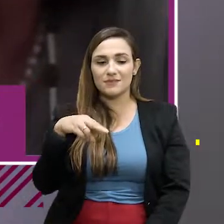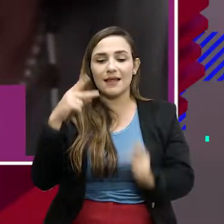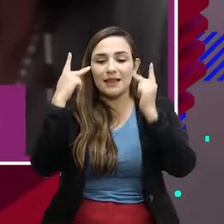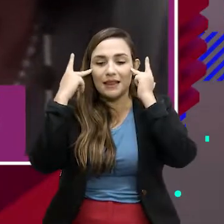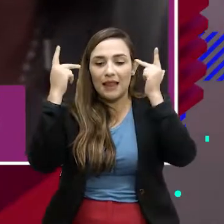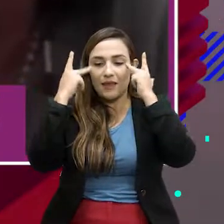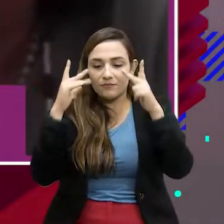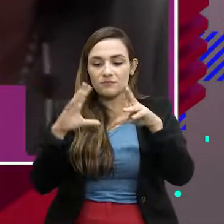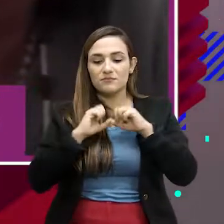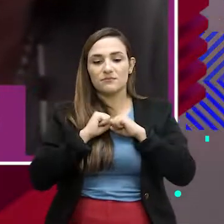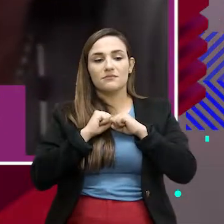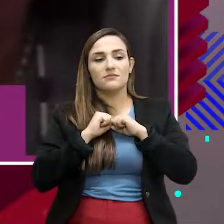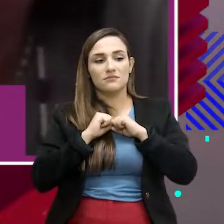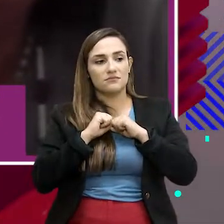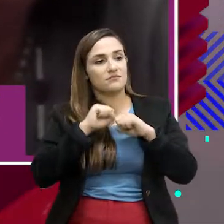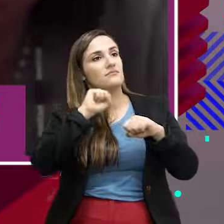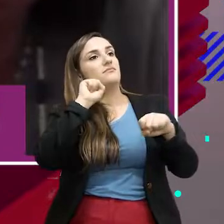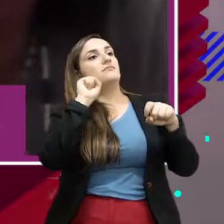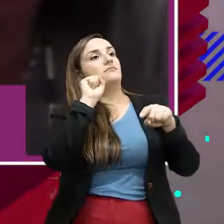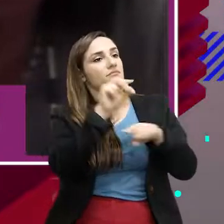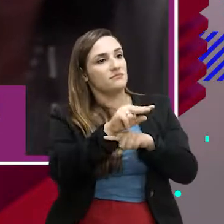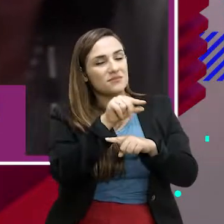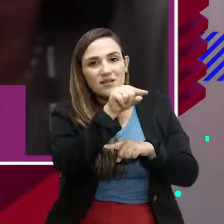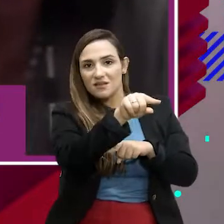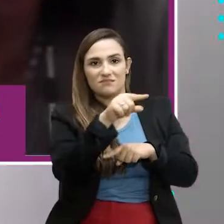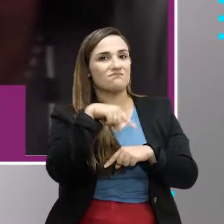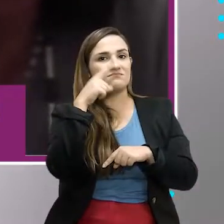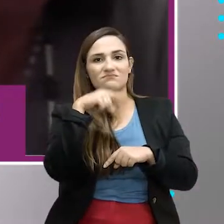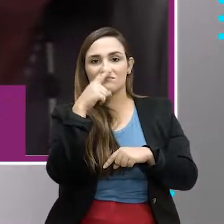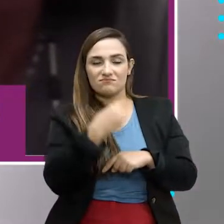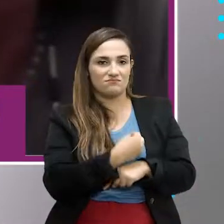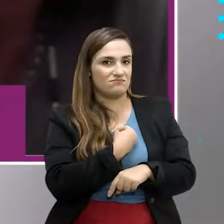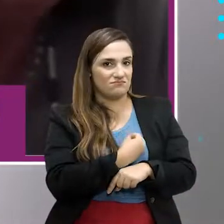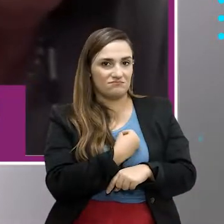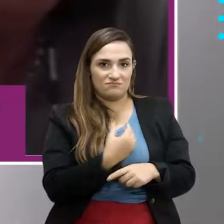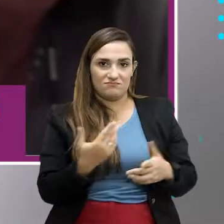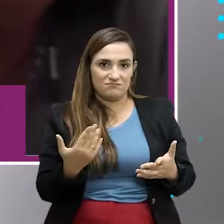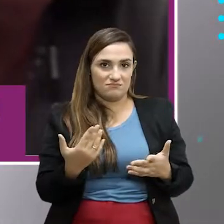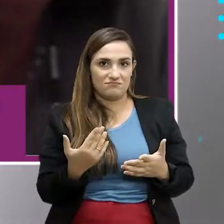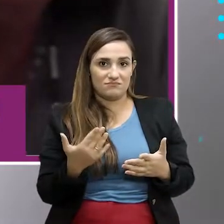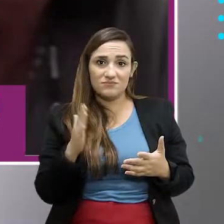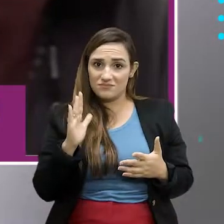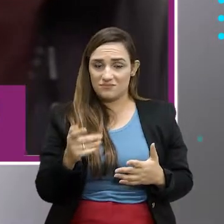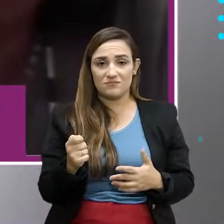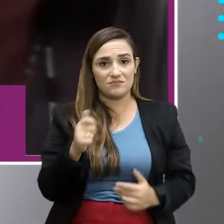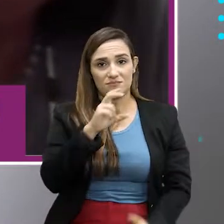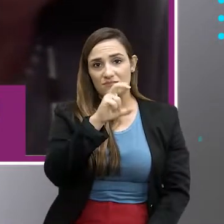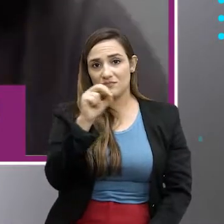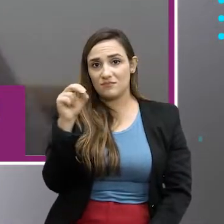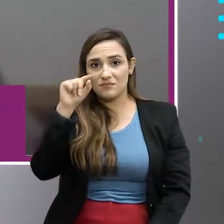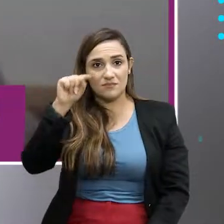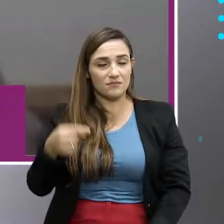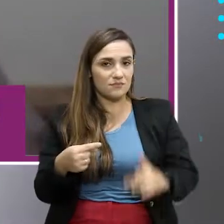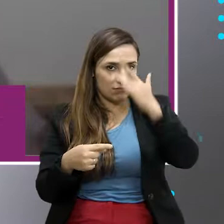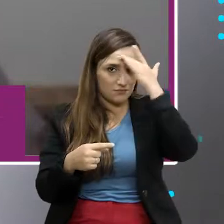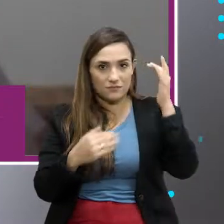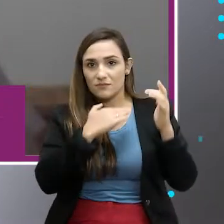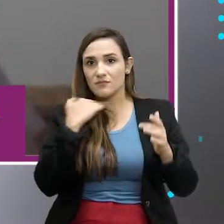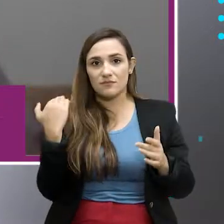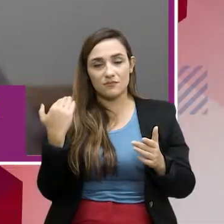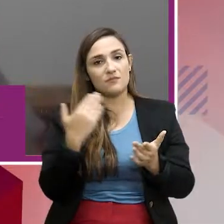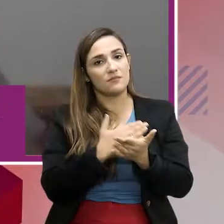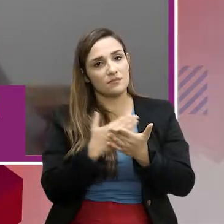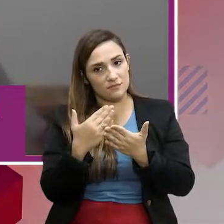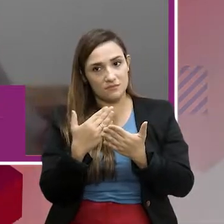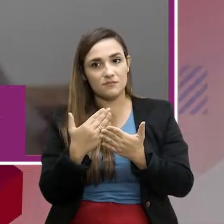talvez um quadro mais leve, ela pode estar transmitindo para uma pessoa que não vai ter um quadro leve. Por isso que 500 mil pessoas